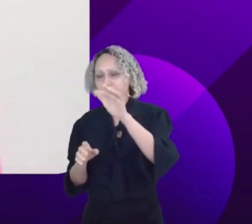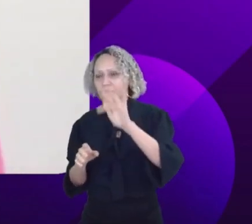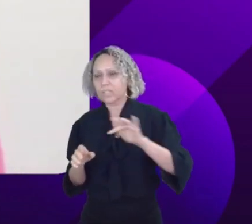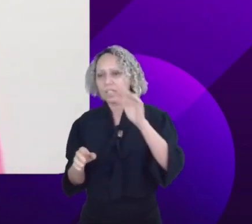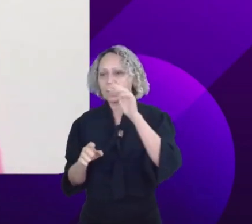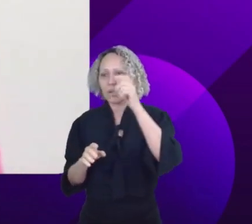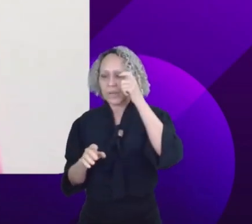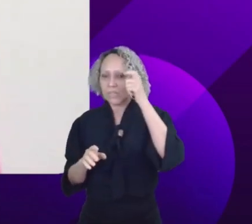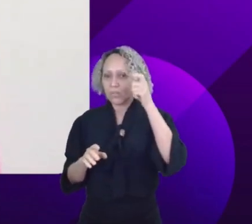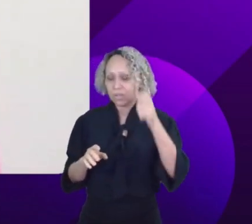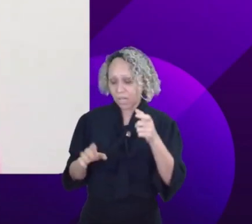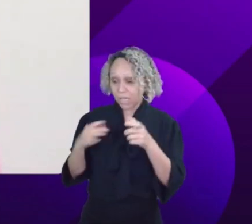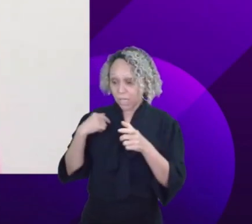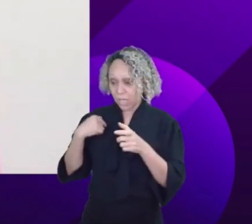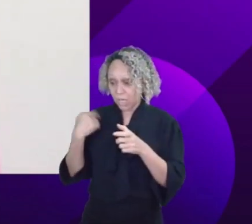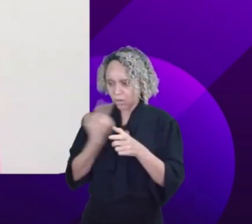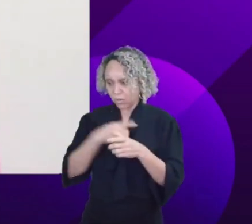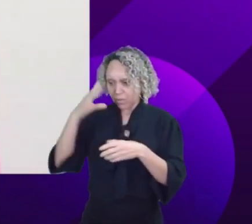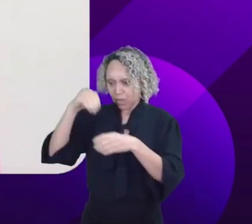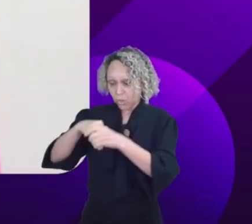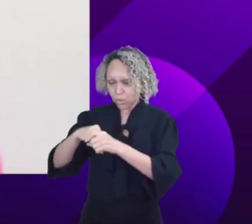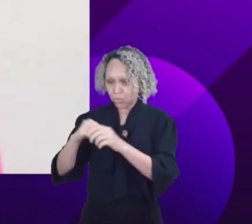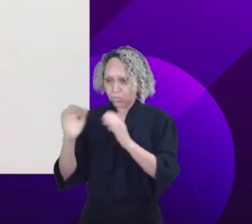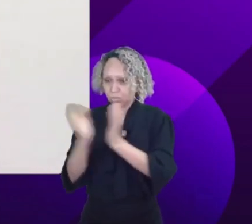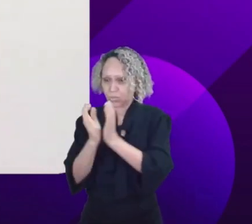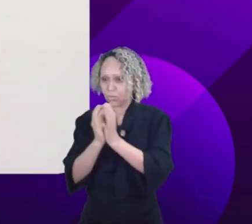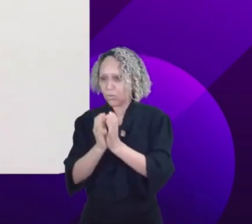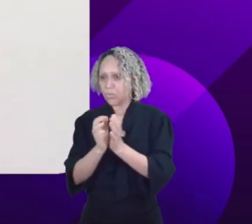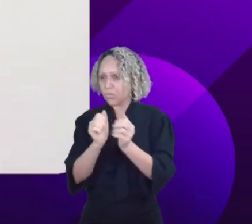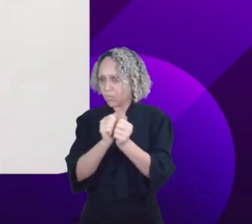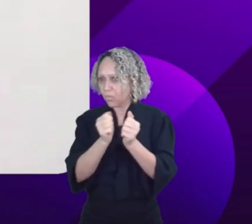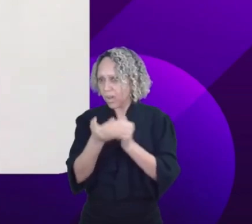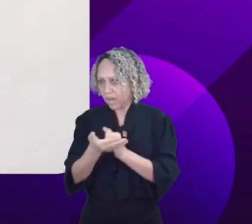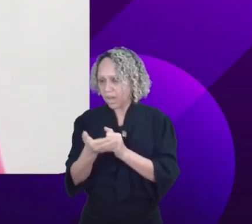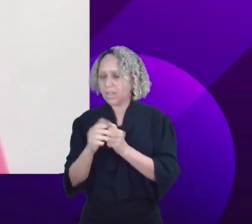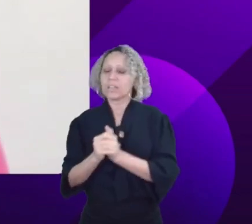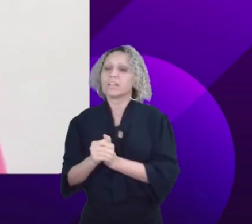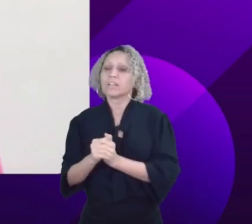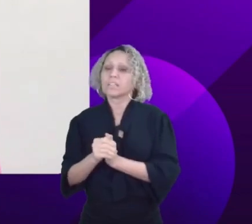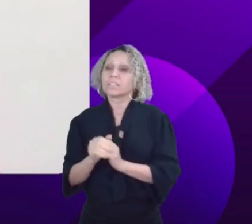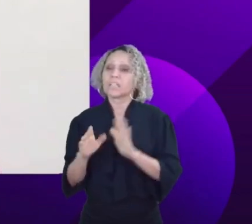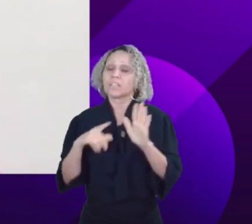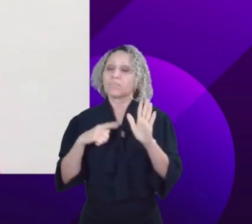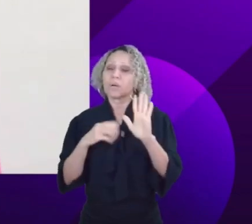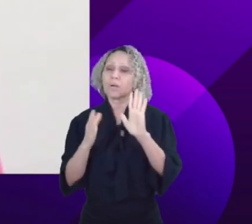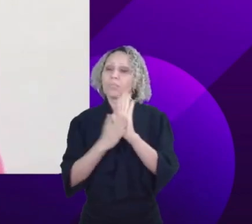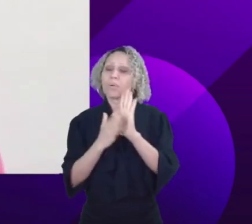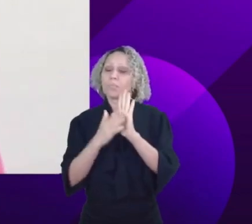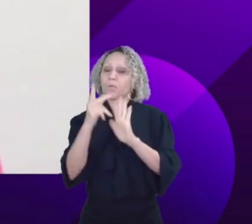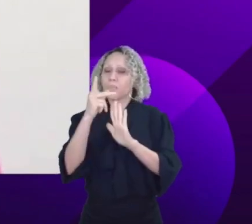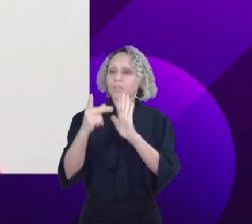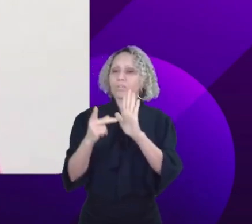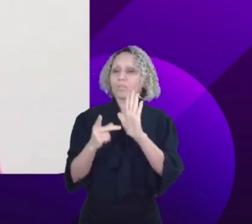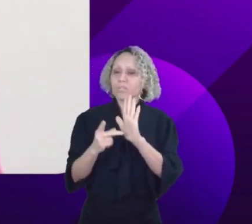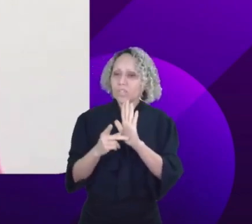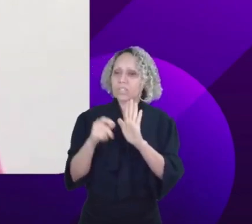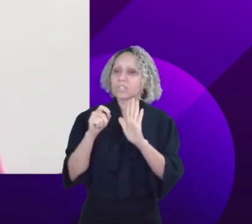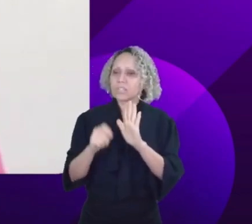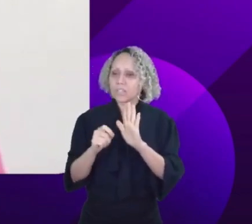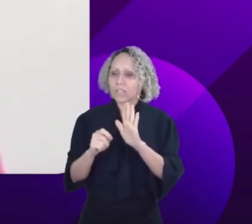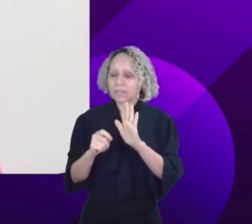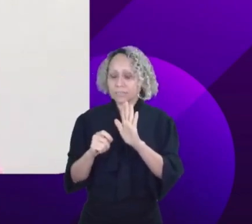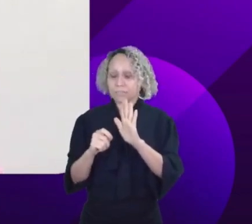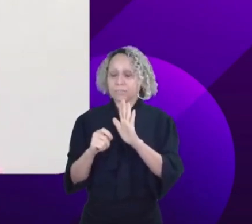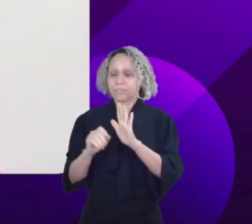a Política Nacional de Prevenção e Assoreamento de Rios. Essa proposta, ela defende a recomposição de mata